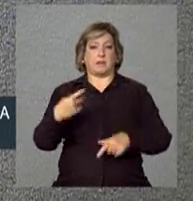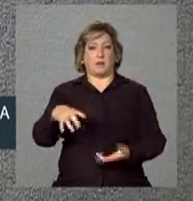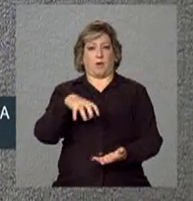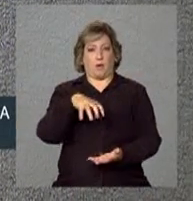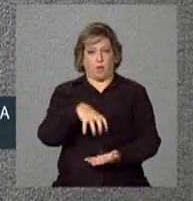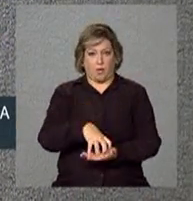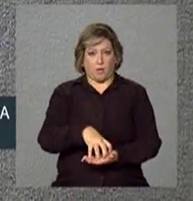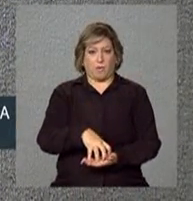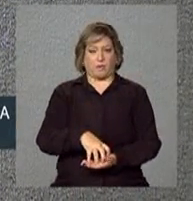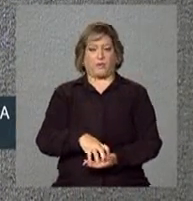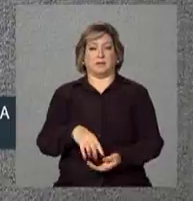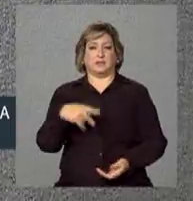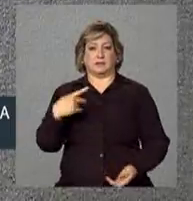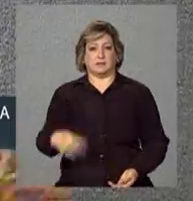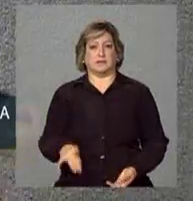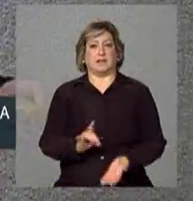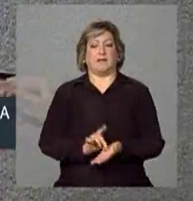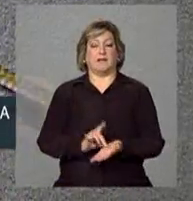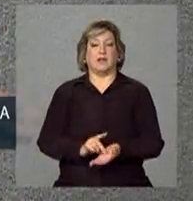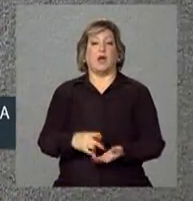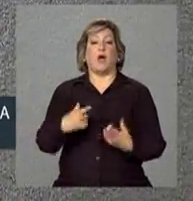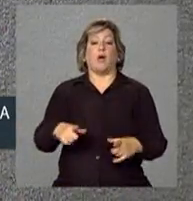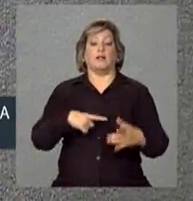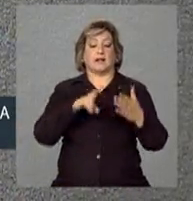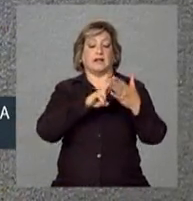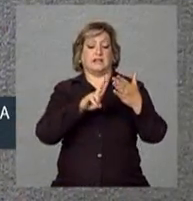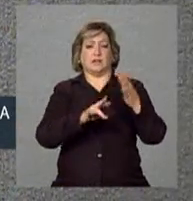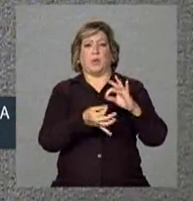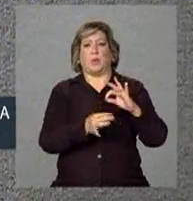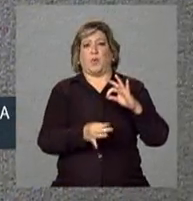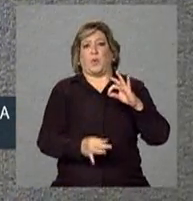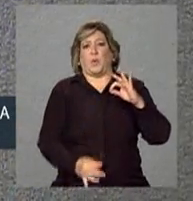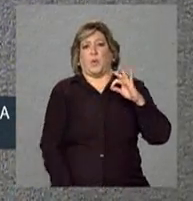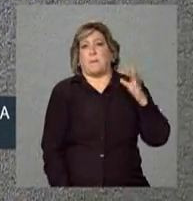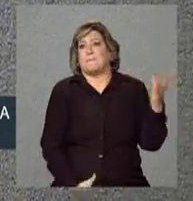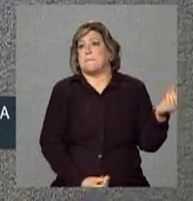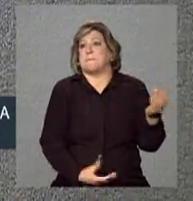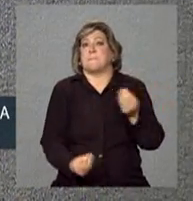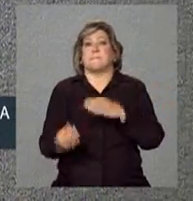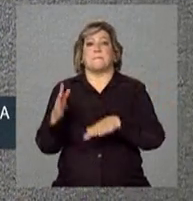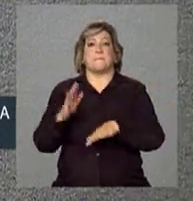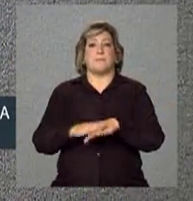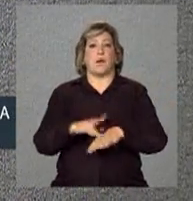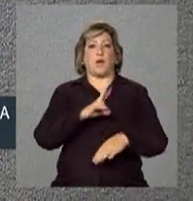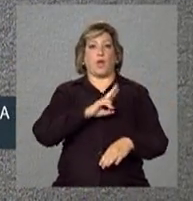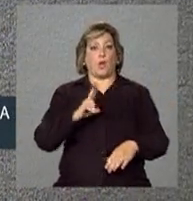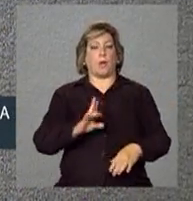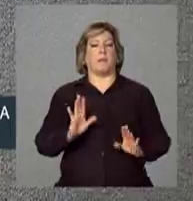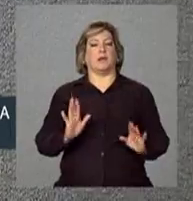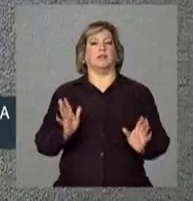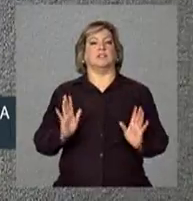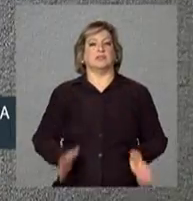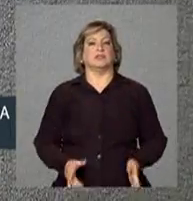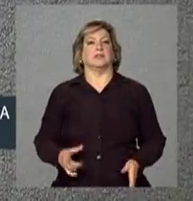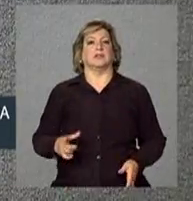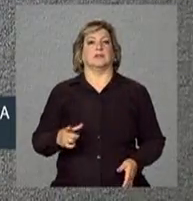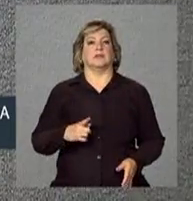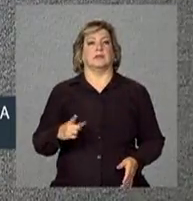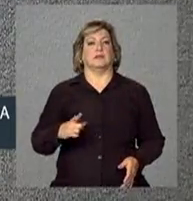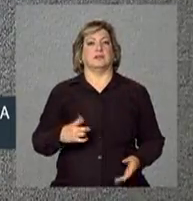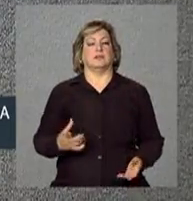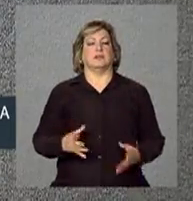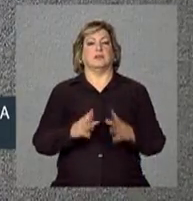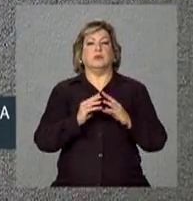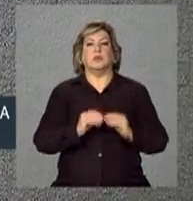e a publicação do relatório, onde listas extensas de milhares de nomes já diluiriam a identidade